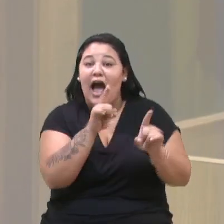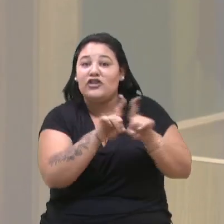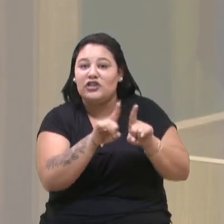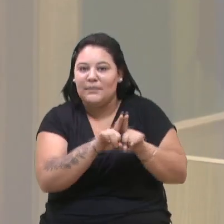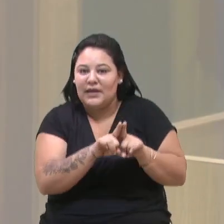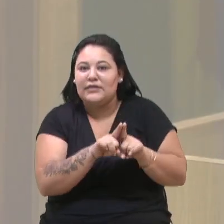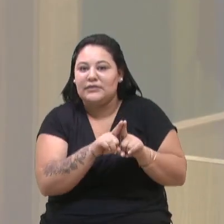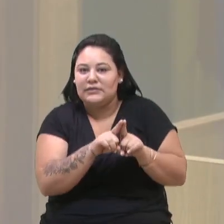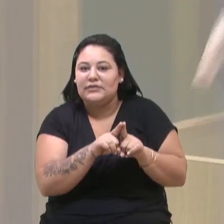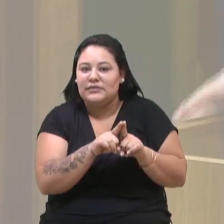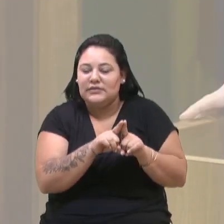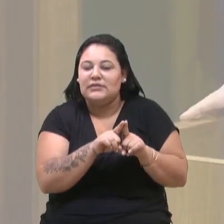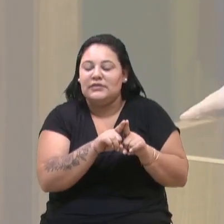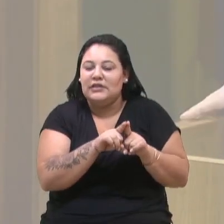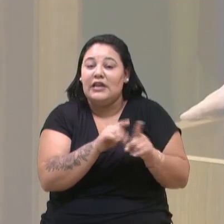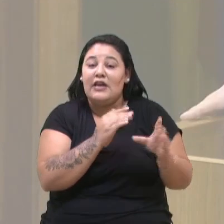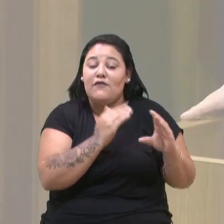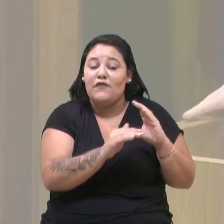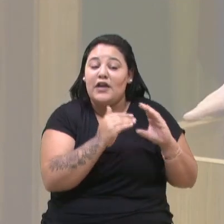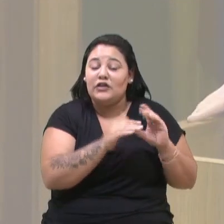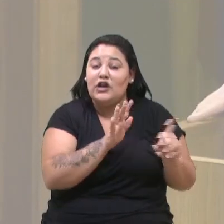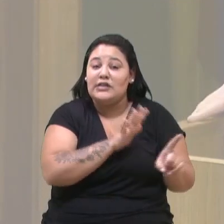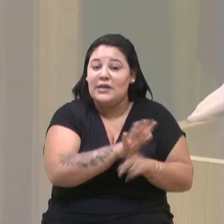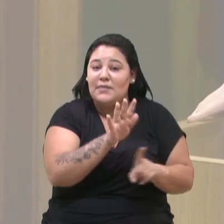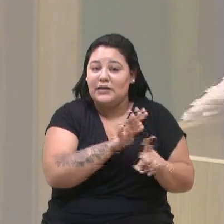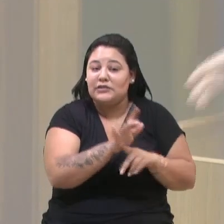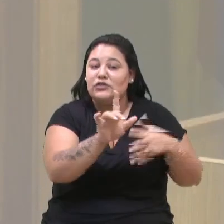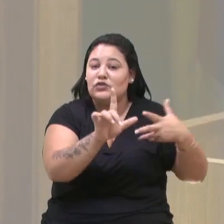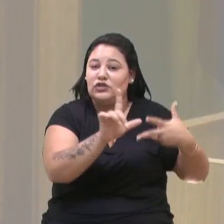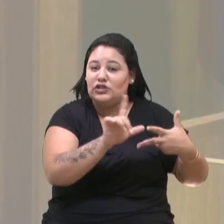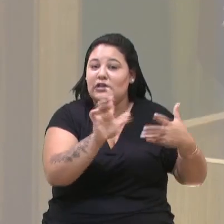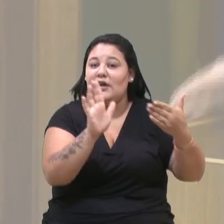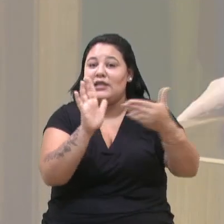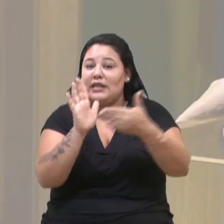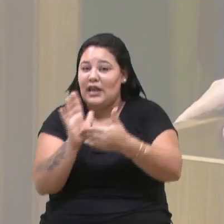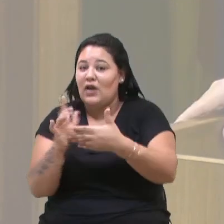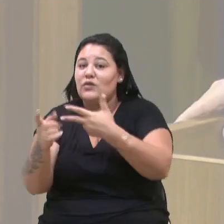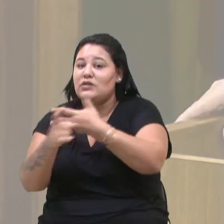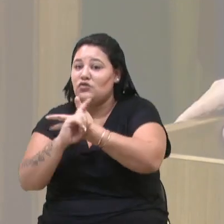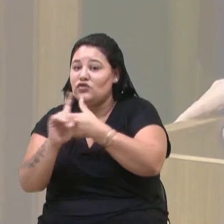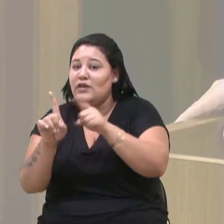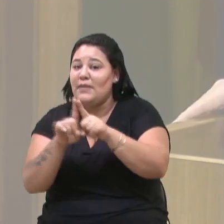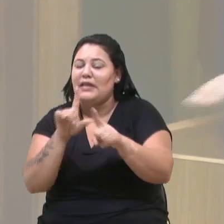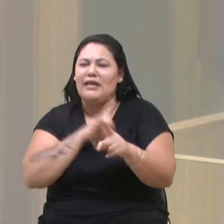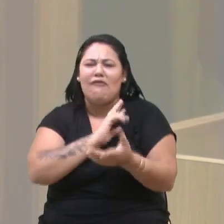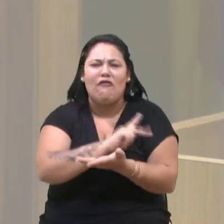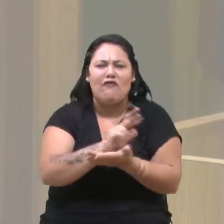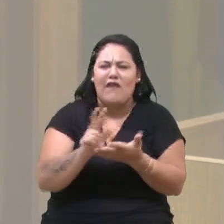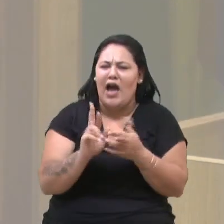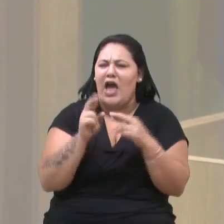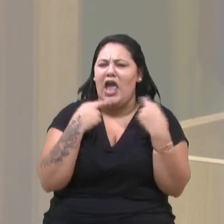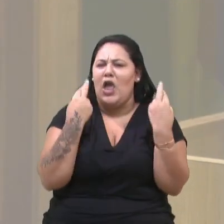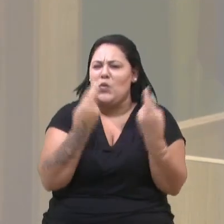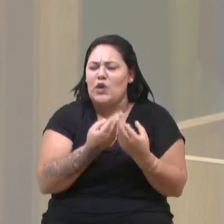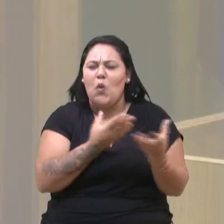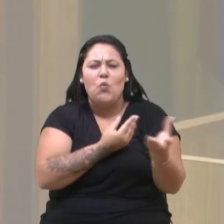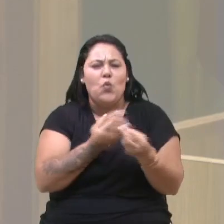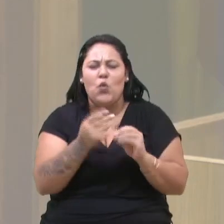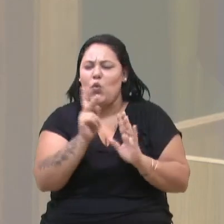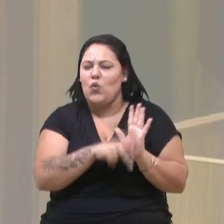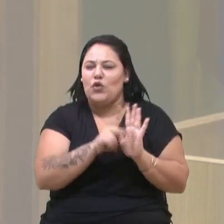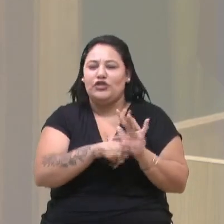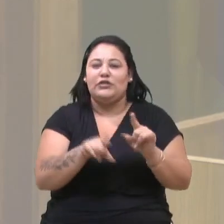demandas do Legislativo ao Executivo, e foram muitas reuniões, muitos projetos, e